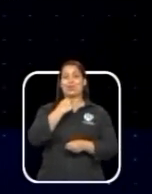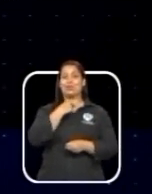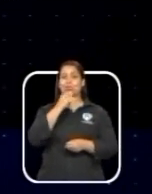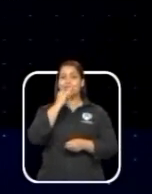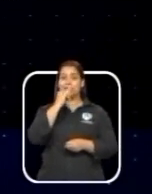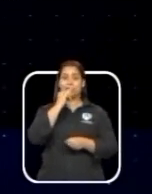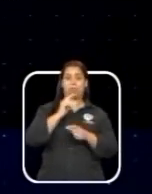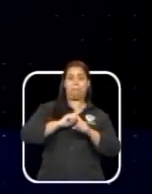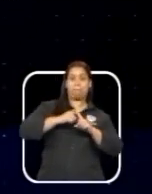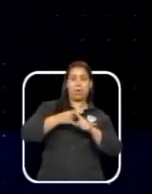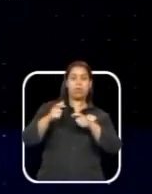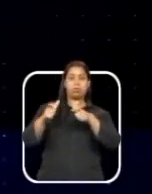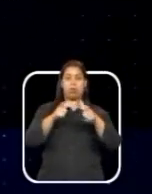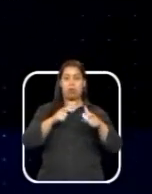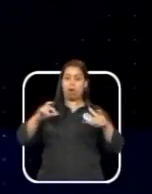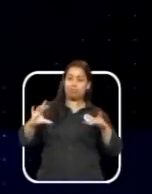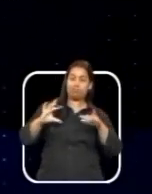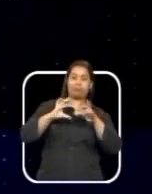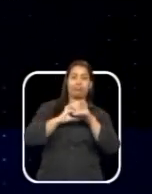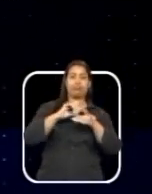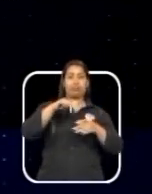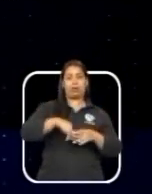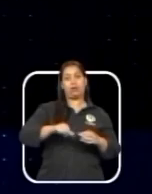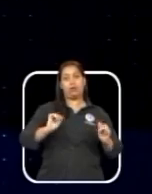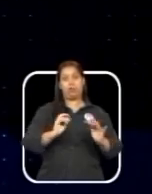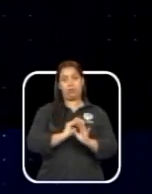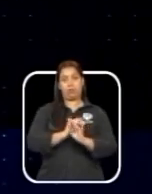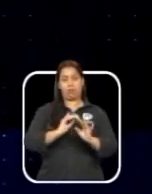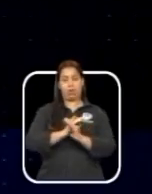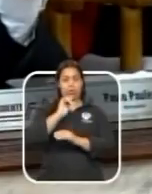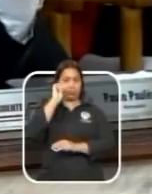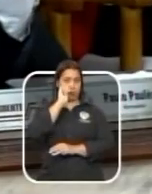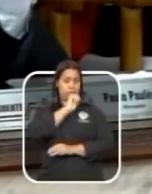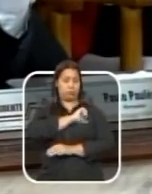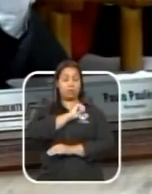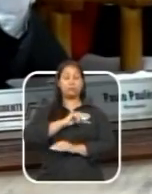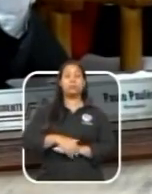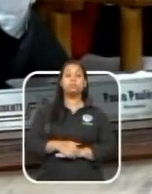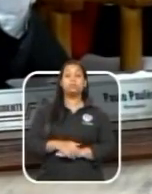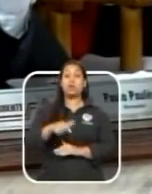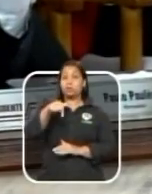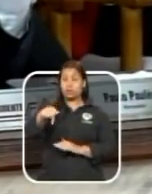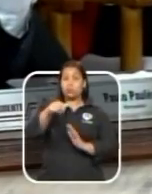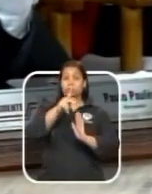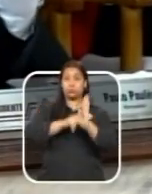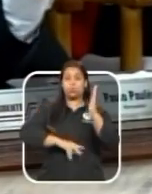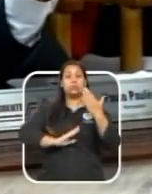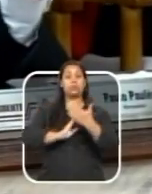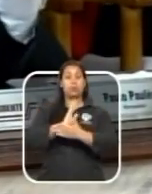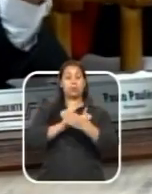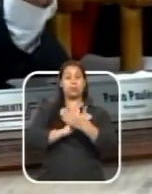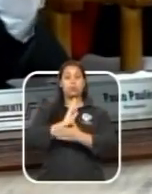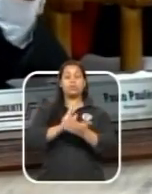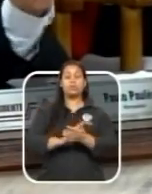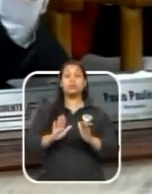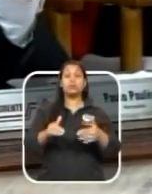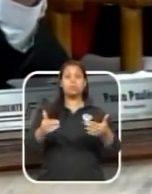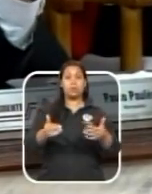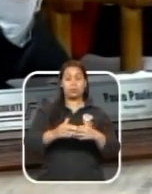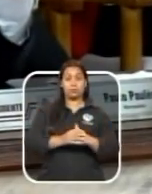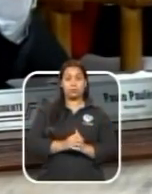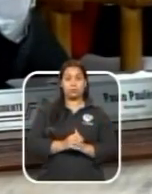a inclusão de áreas rurais no perímetro urbano de Rio Preto. Já os 7 projetos aprovados são